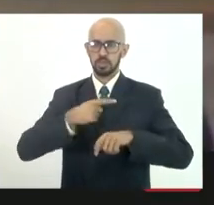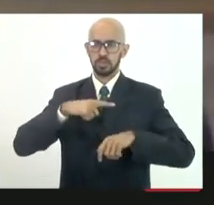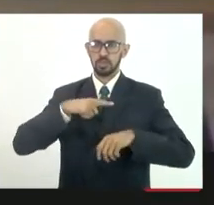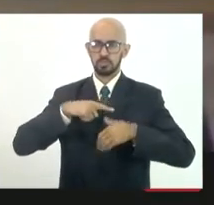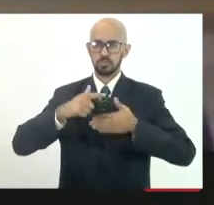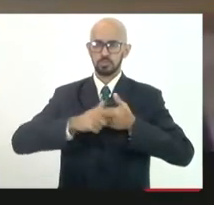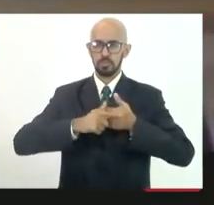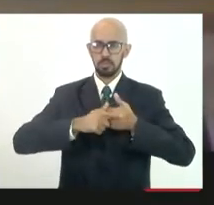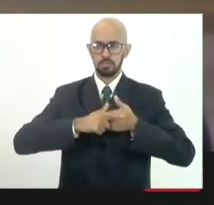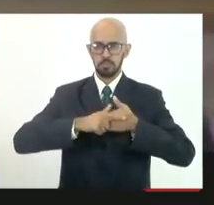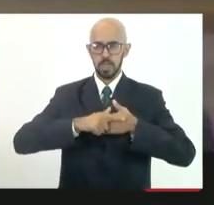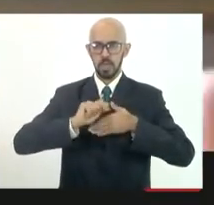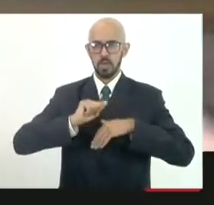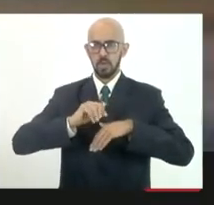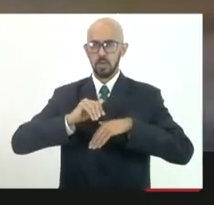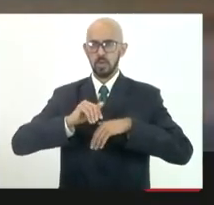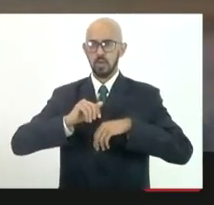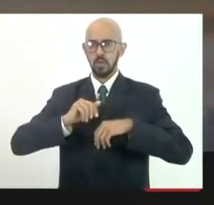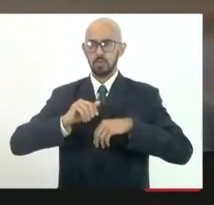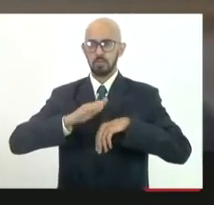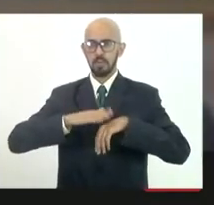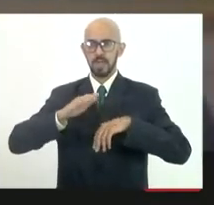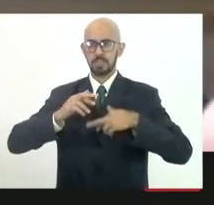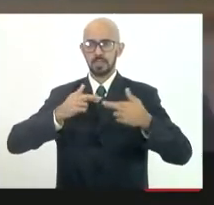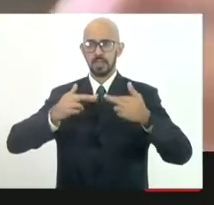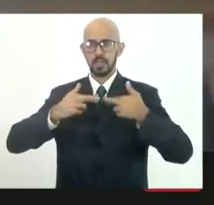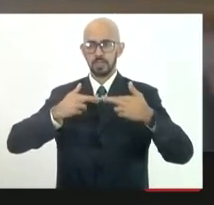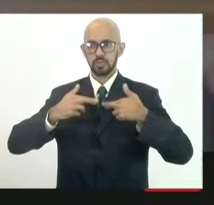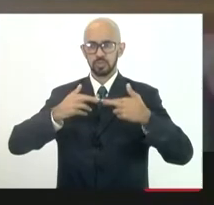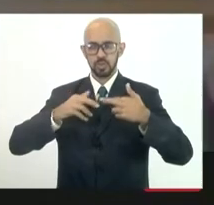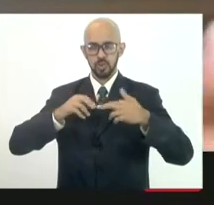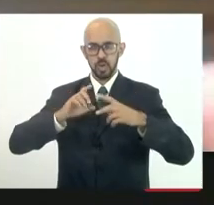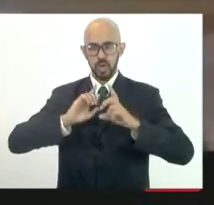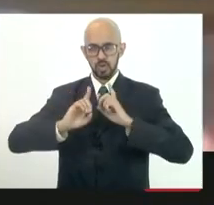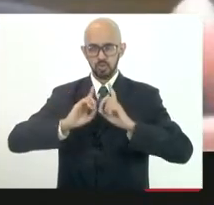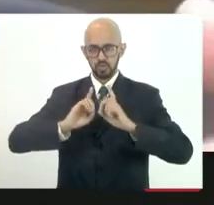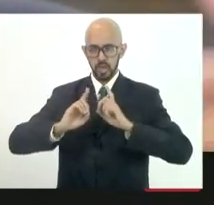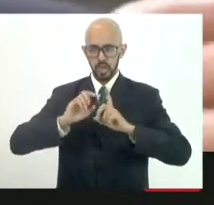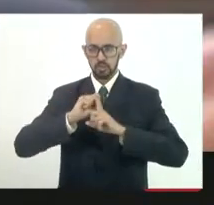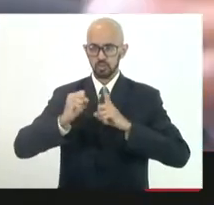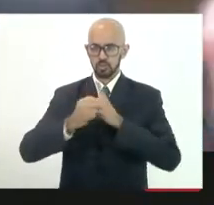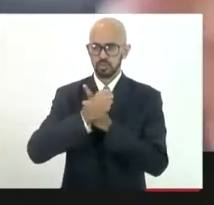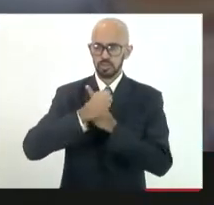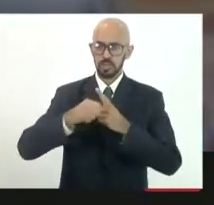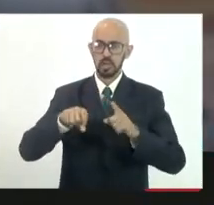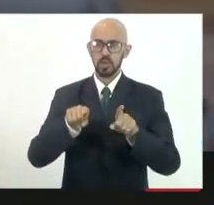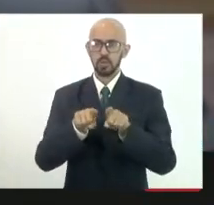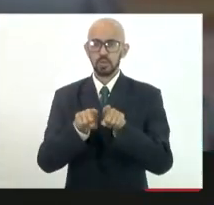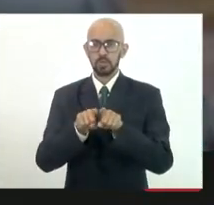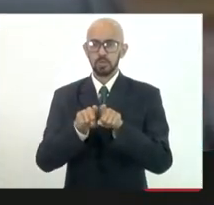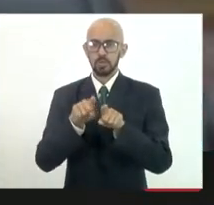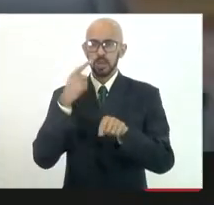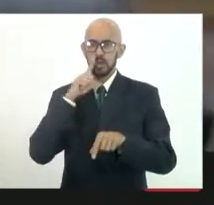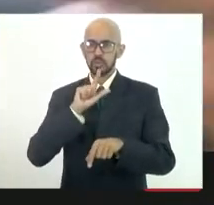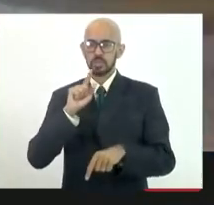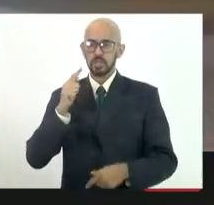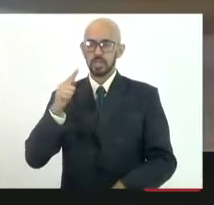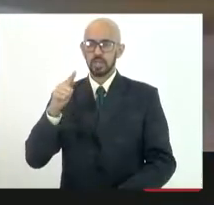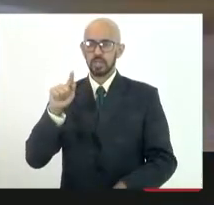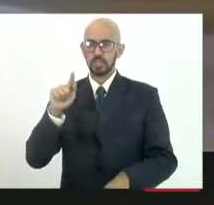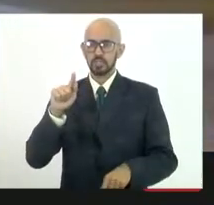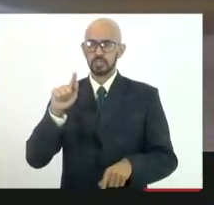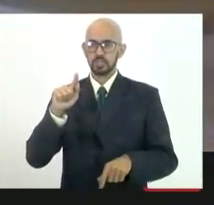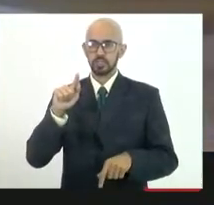nessa matéria relacionado à promoção de direitos, ao diálogo com a sociedade para garantir a efetivação de